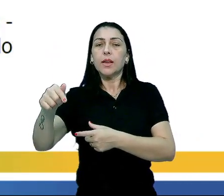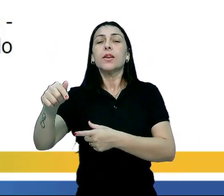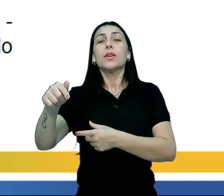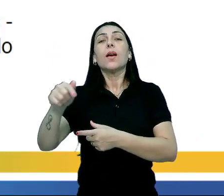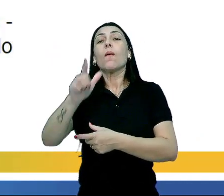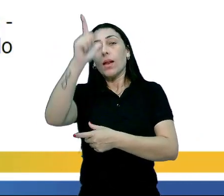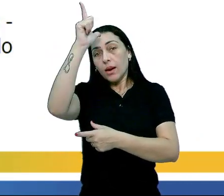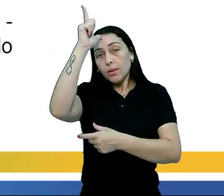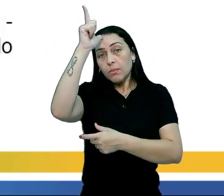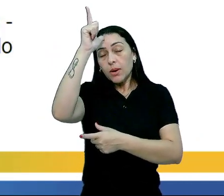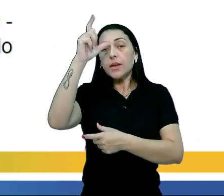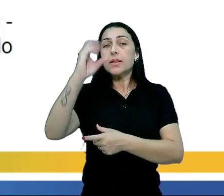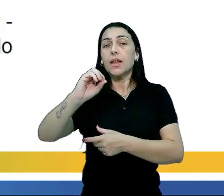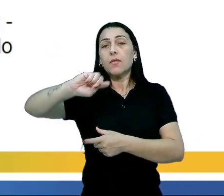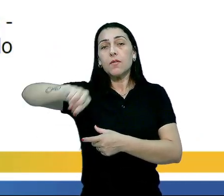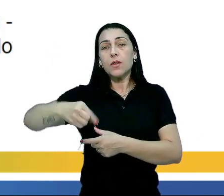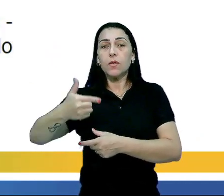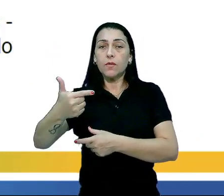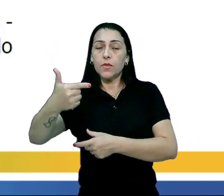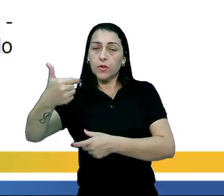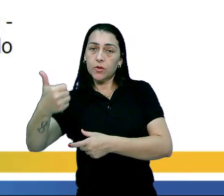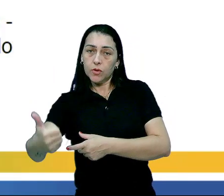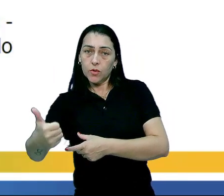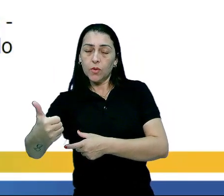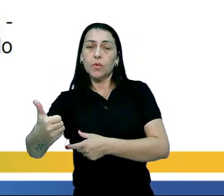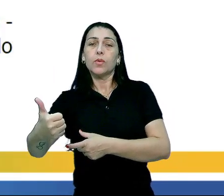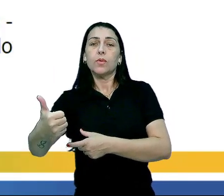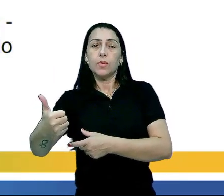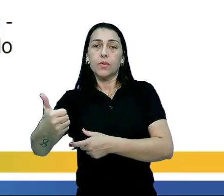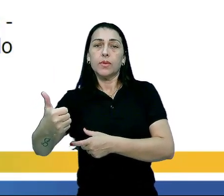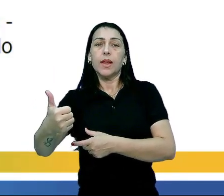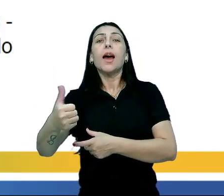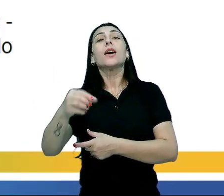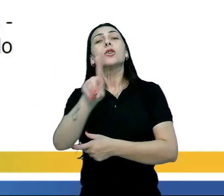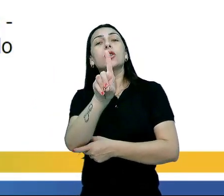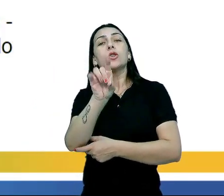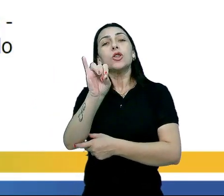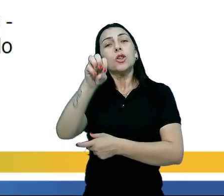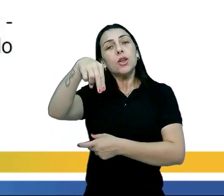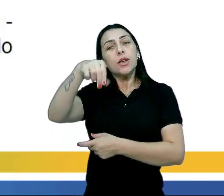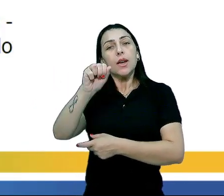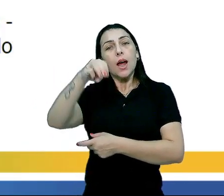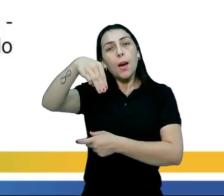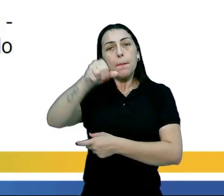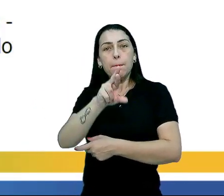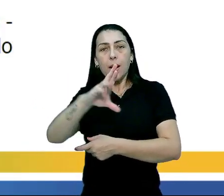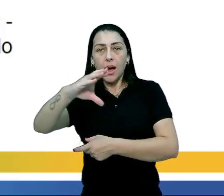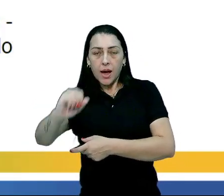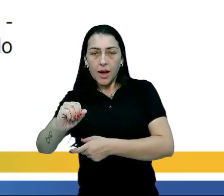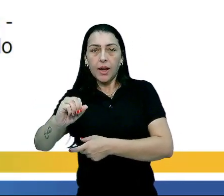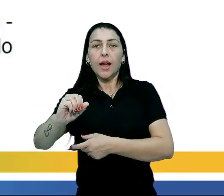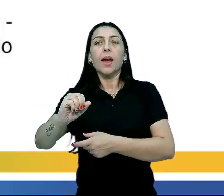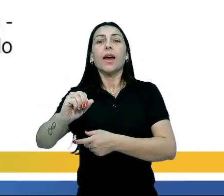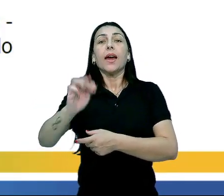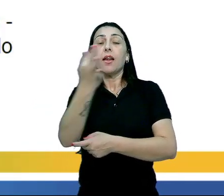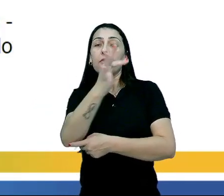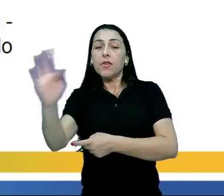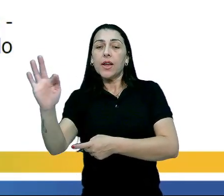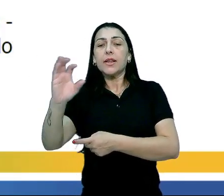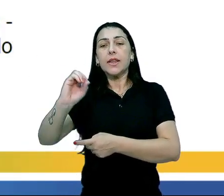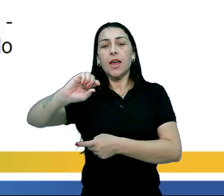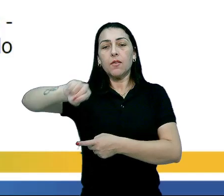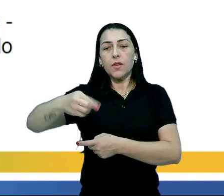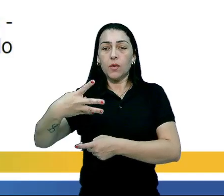da Alemanha, e 0,21, que é o caso aí da Dinamarca, e 0,49 na França.